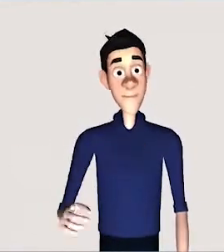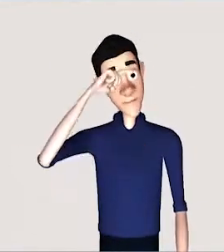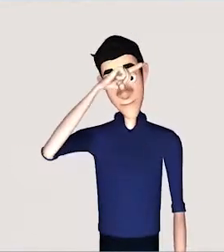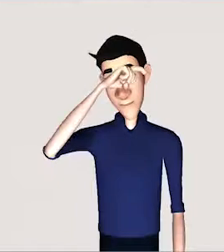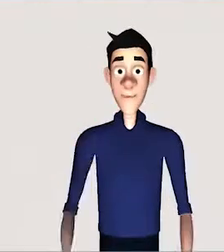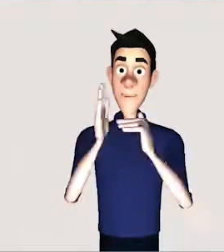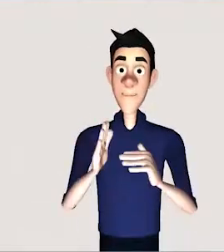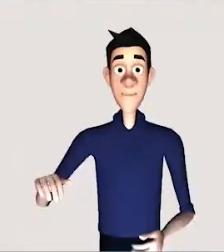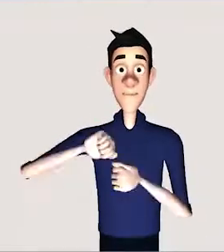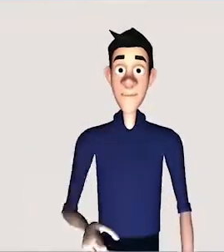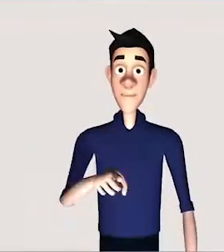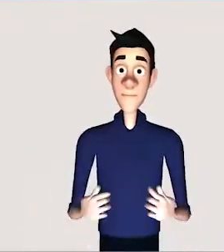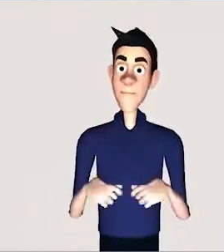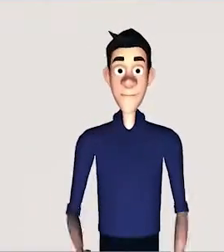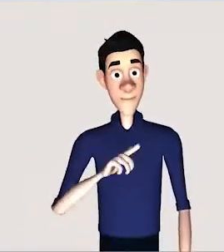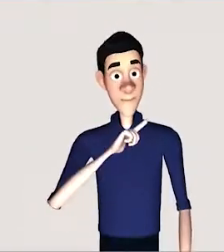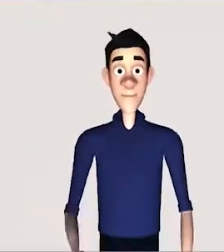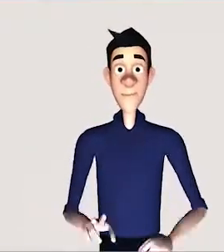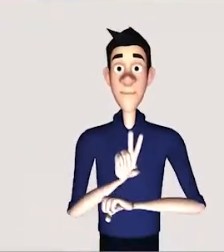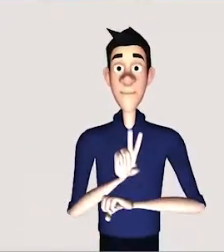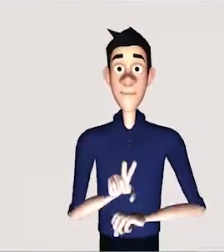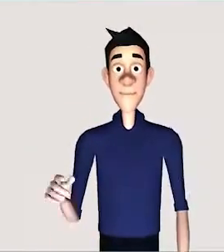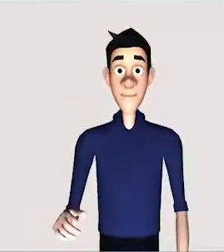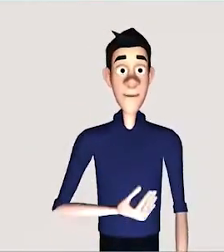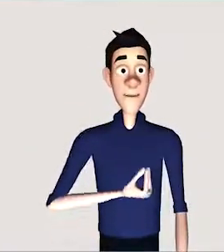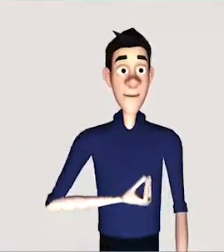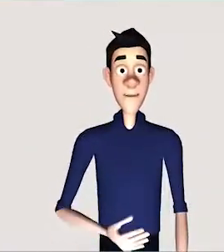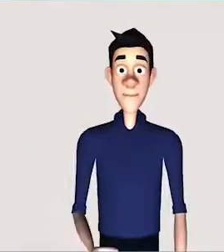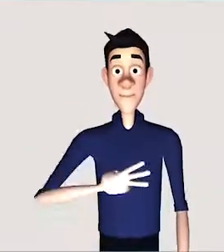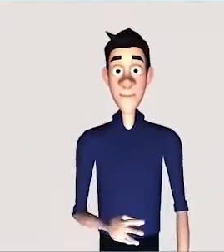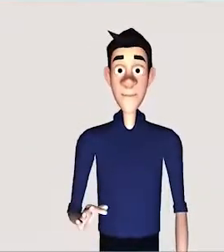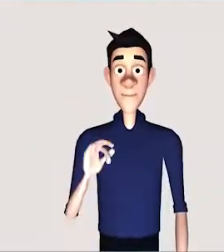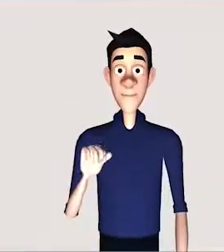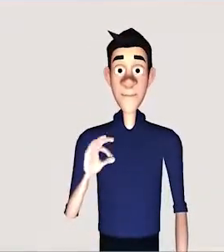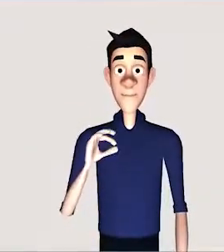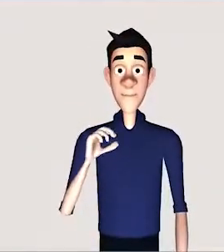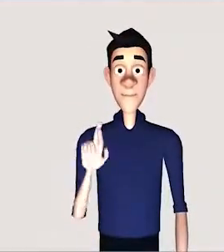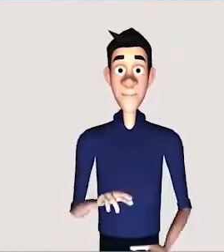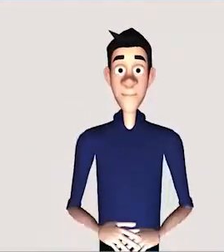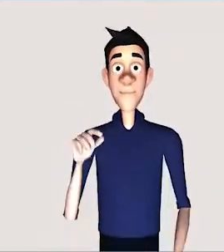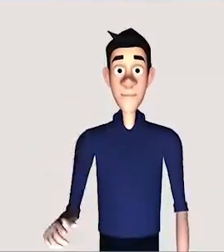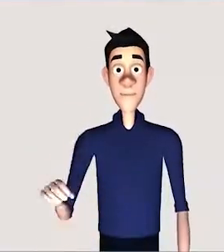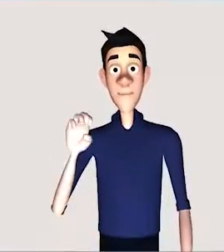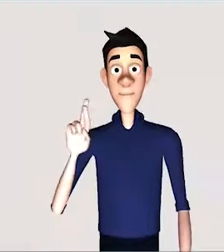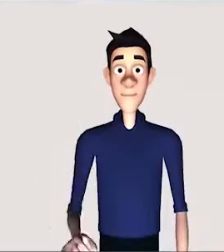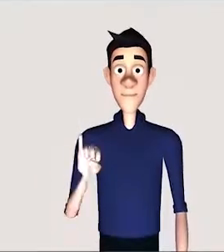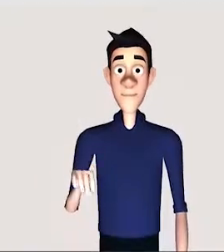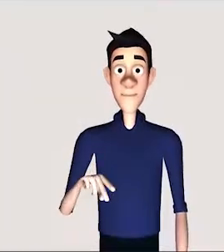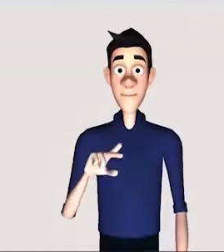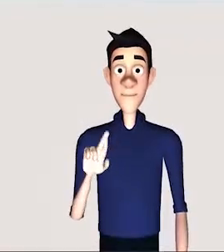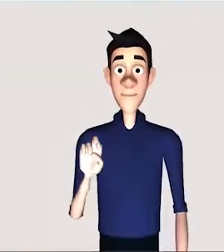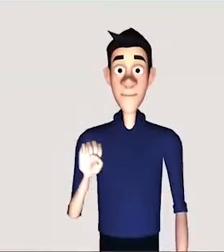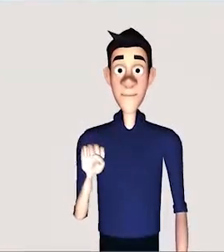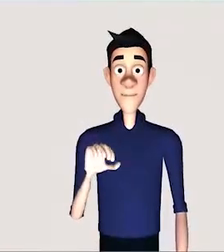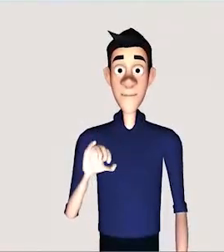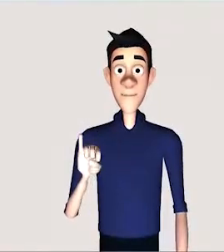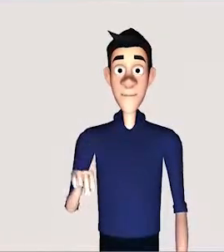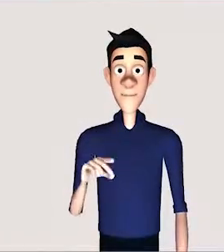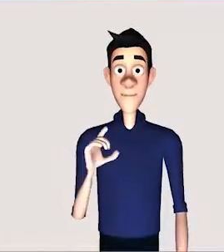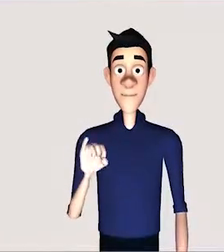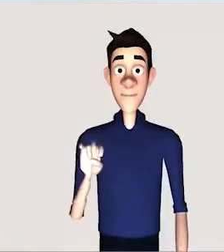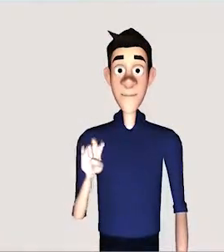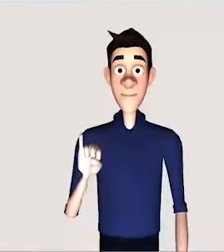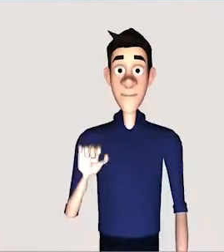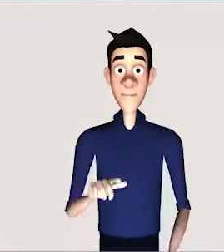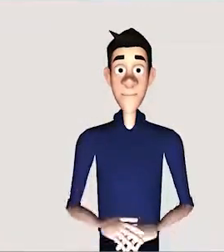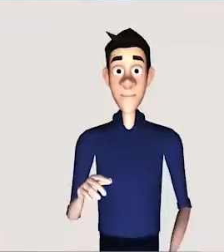colunas que você vai precisar lançar esses dados e depois trabalhar esses dados, acaba sendo difícil até de executar. Você precisa ter